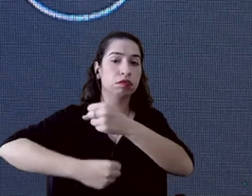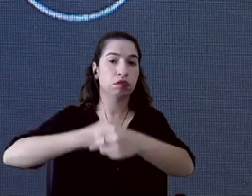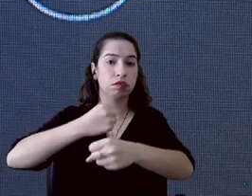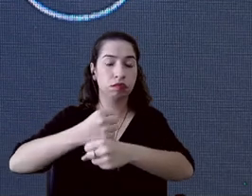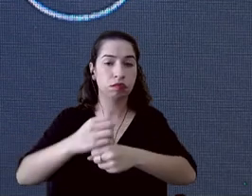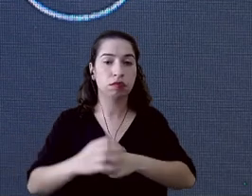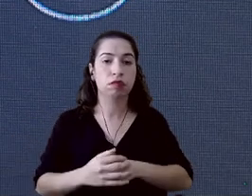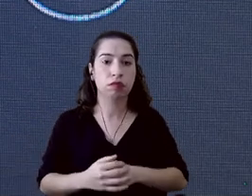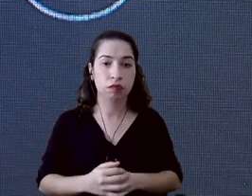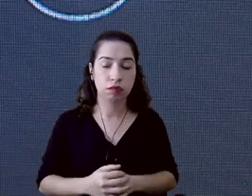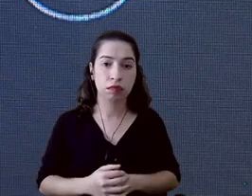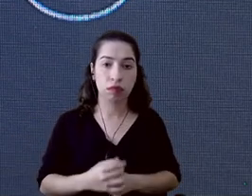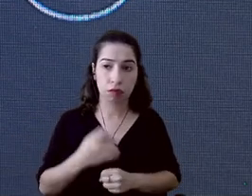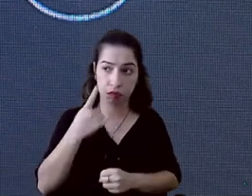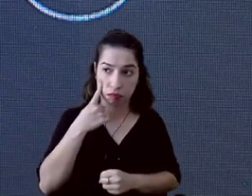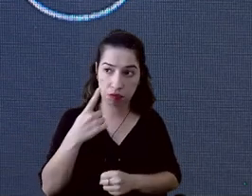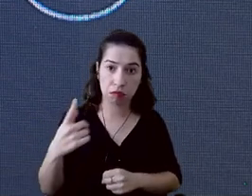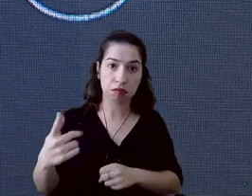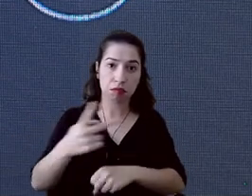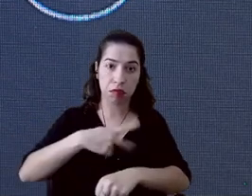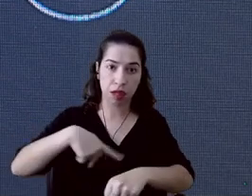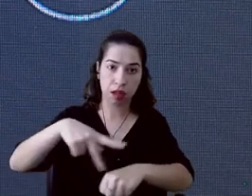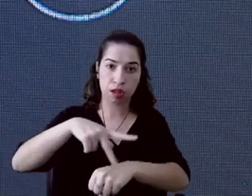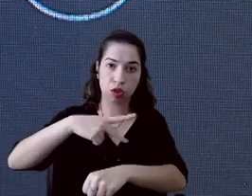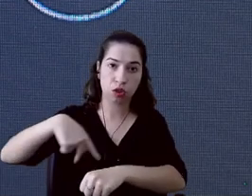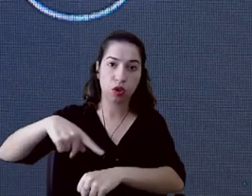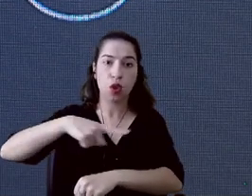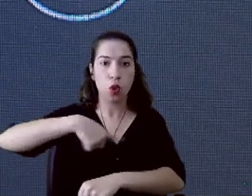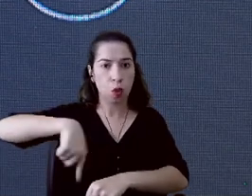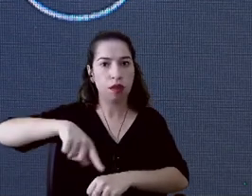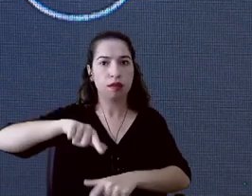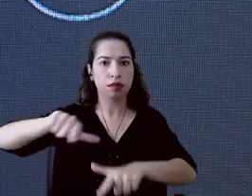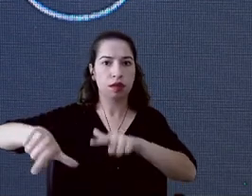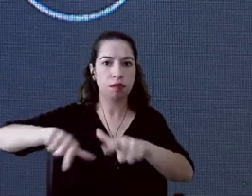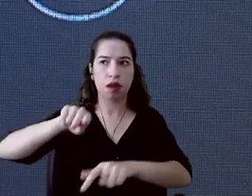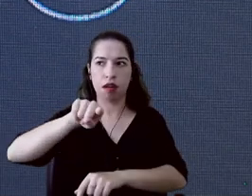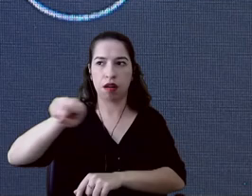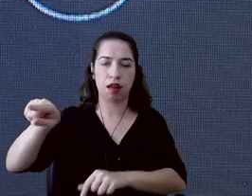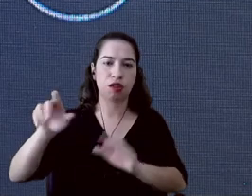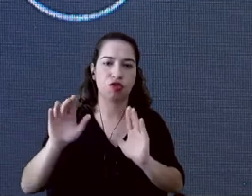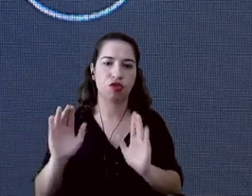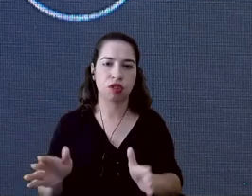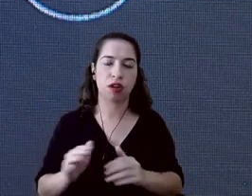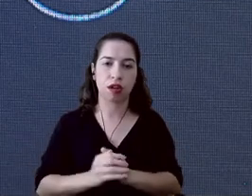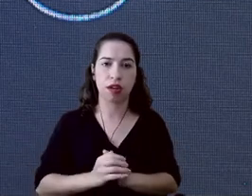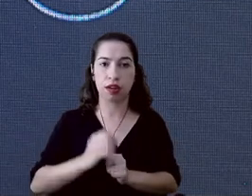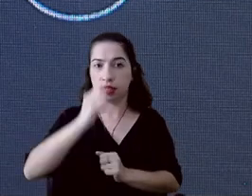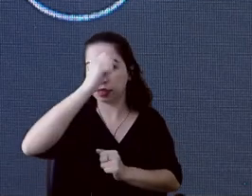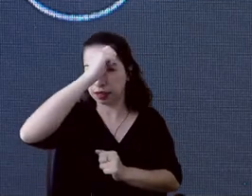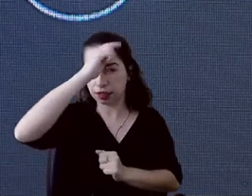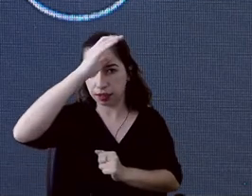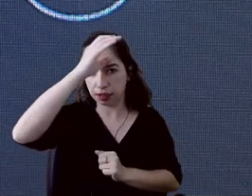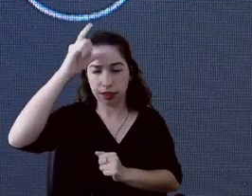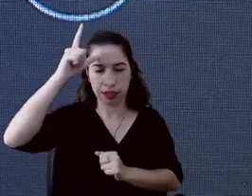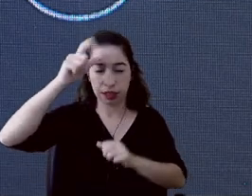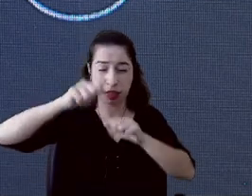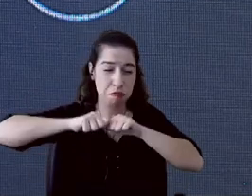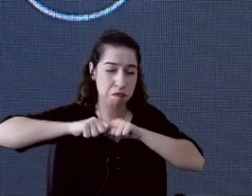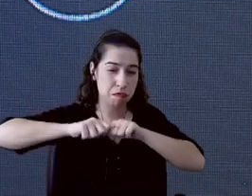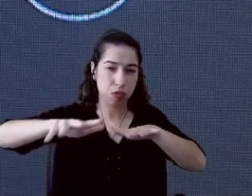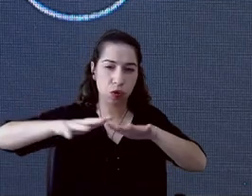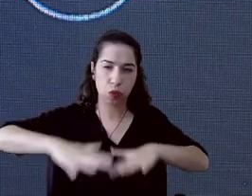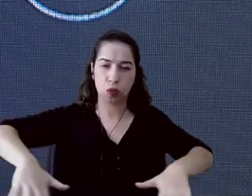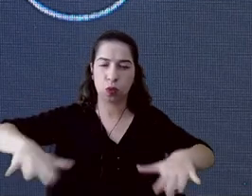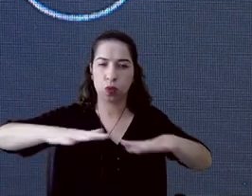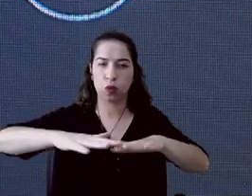dos onde a gente já está né Expandir os nossos clientes para todos os países que tem bem